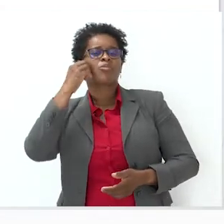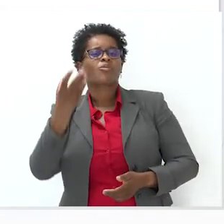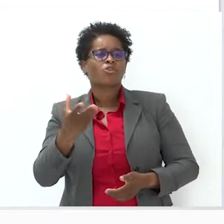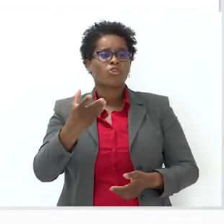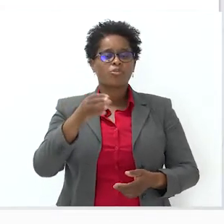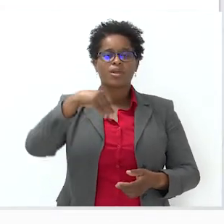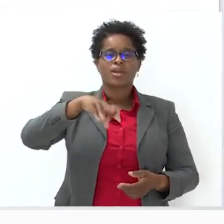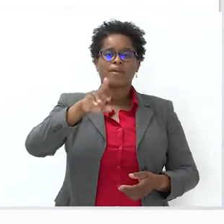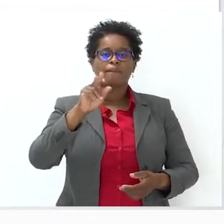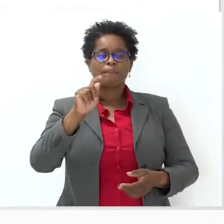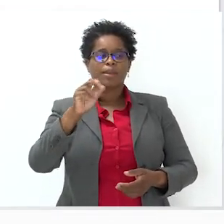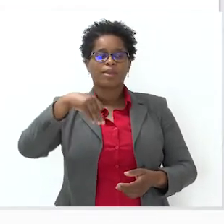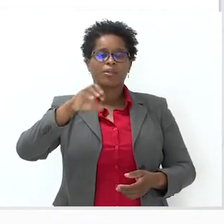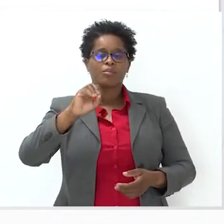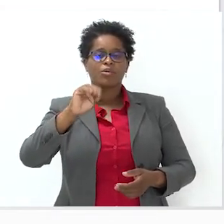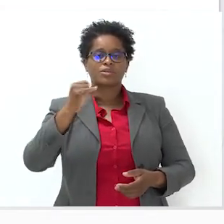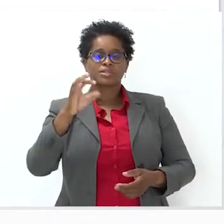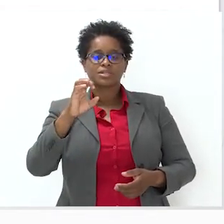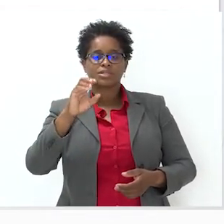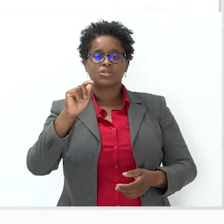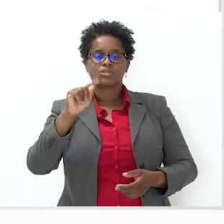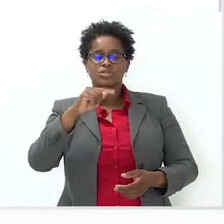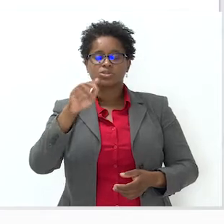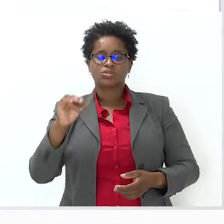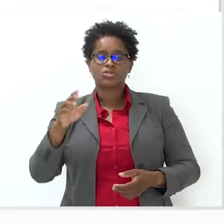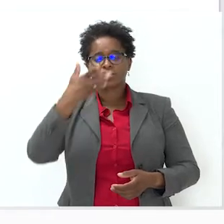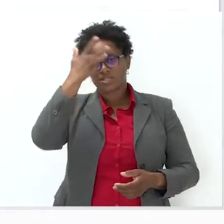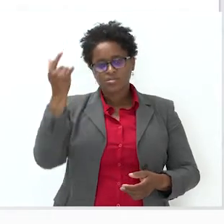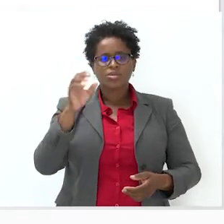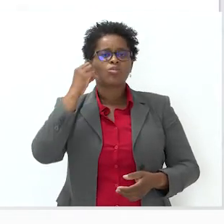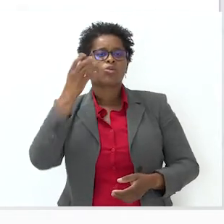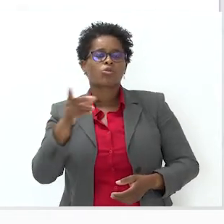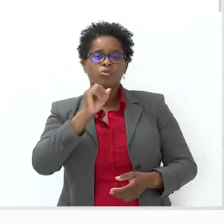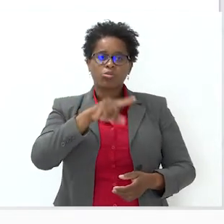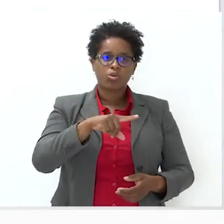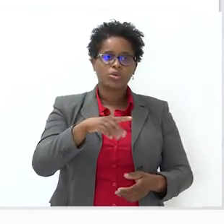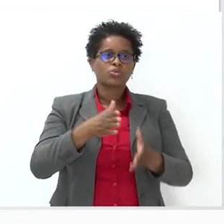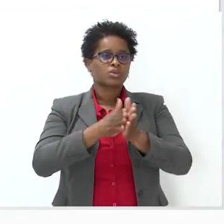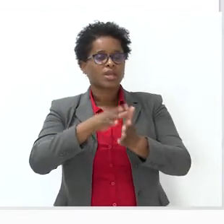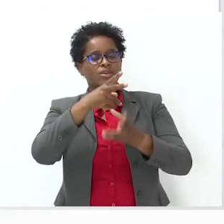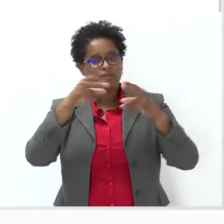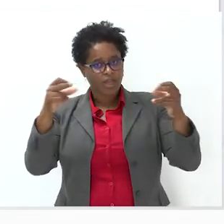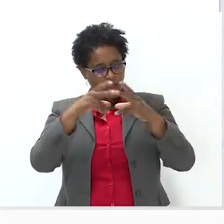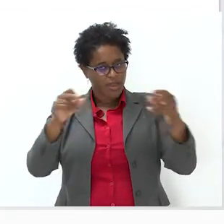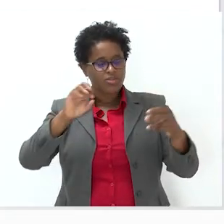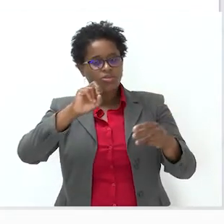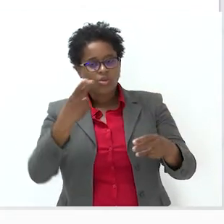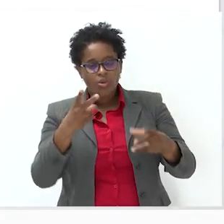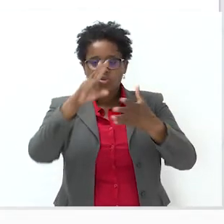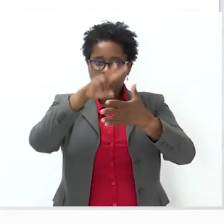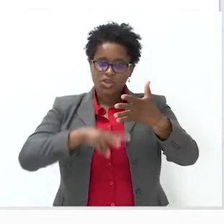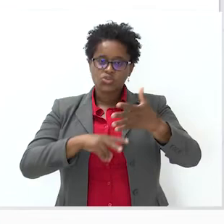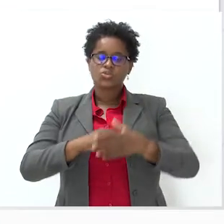são preposições simples? Como é que podemos utilizá-las nas frases ou no